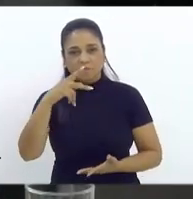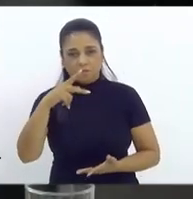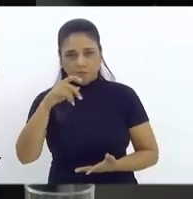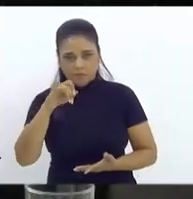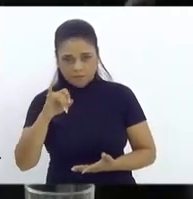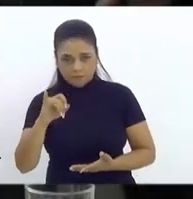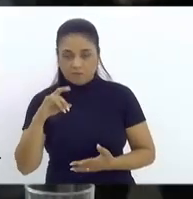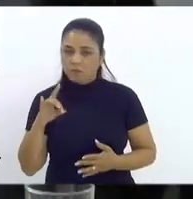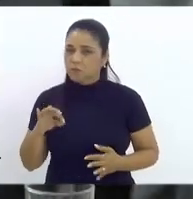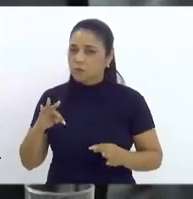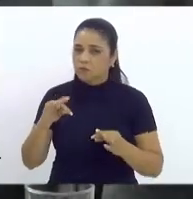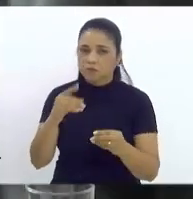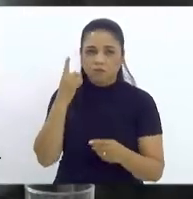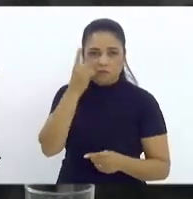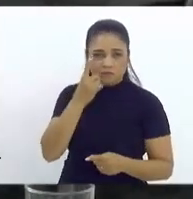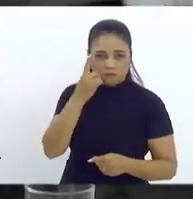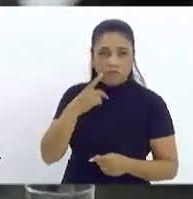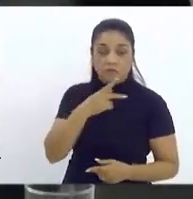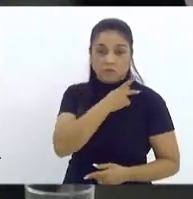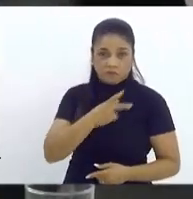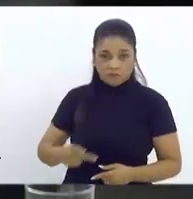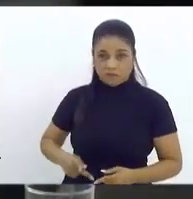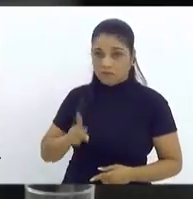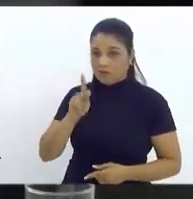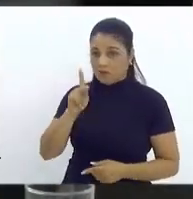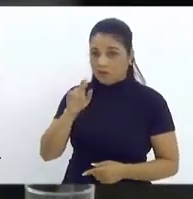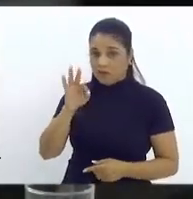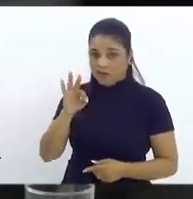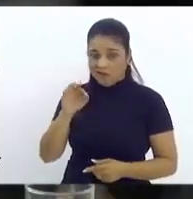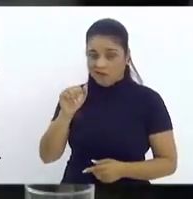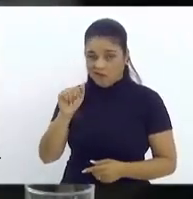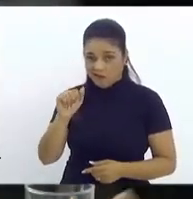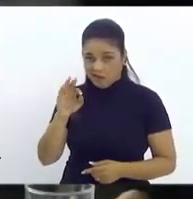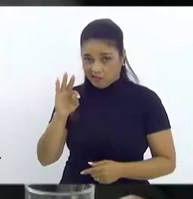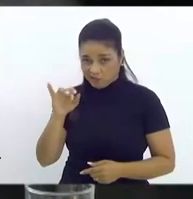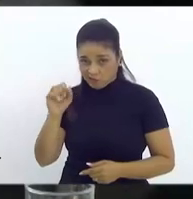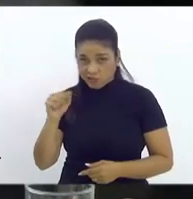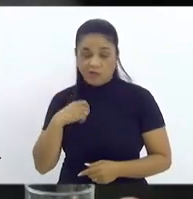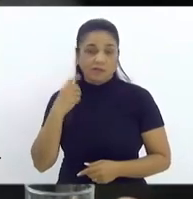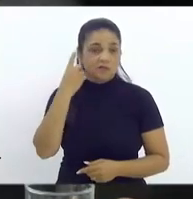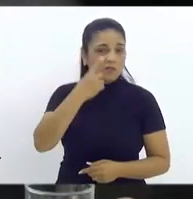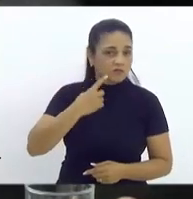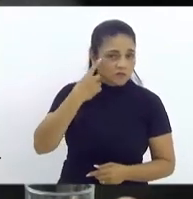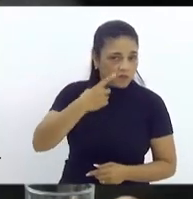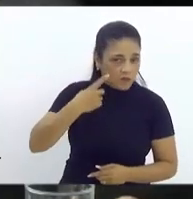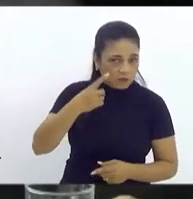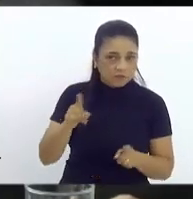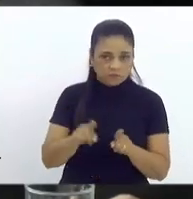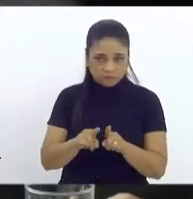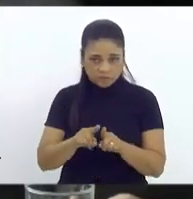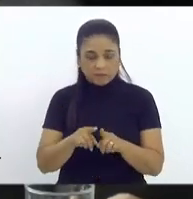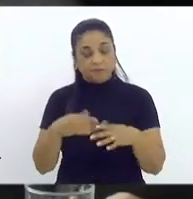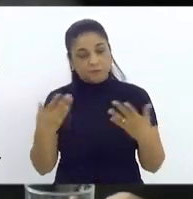deputados, presidente Cátia, seus advogados. Presidente,